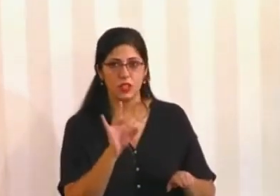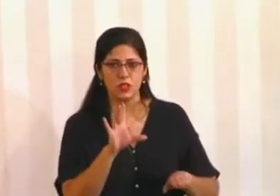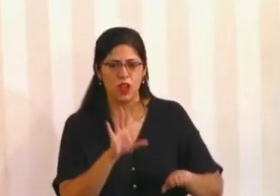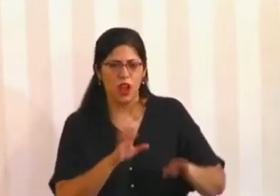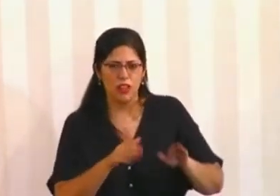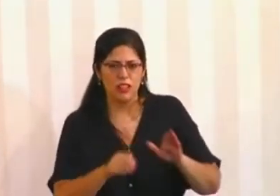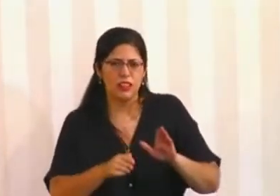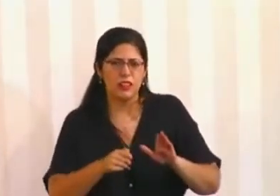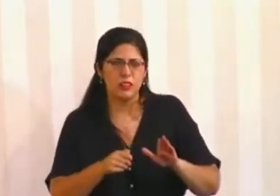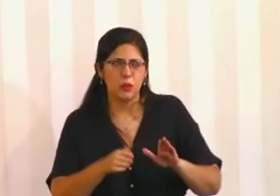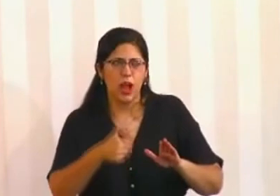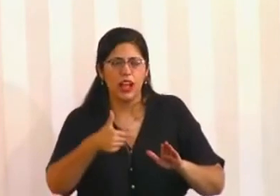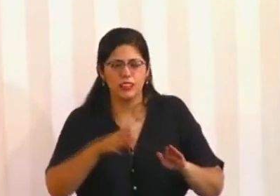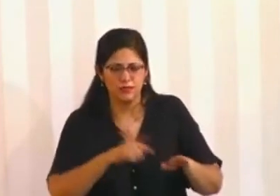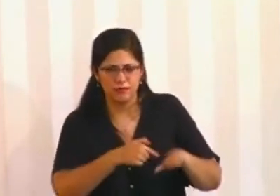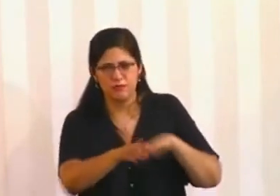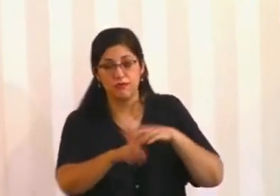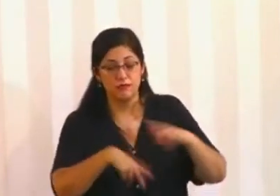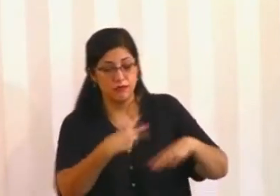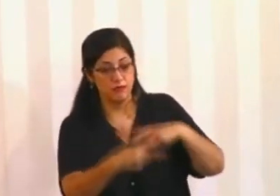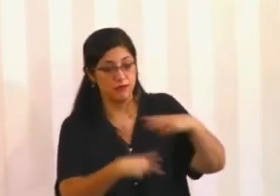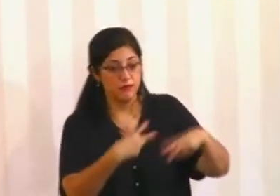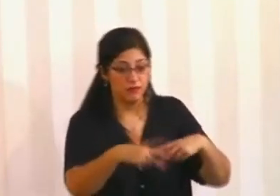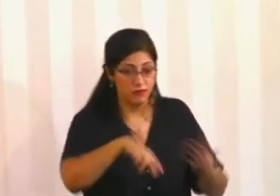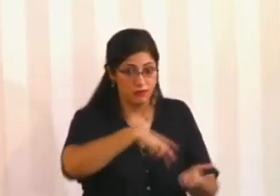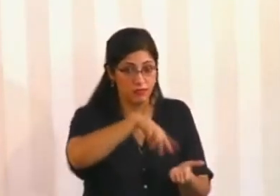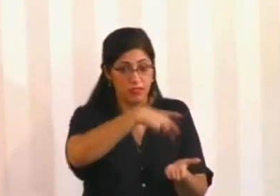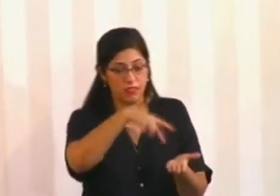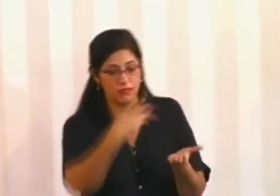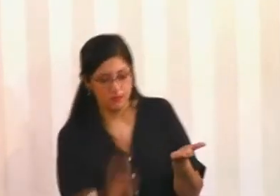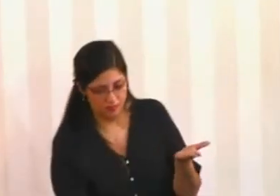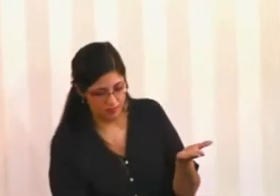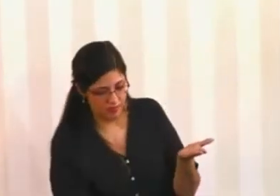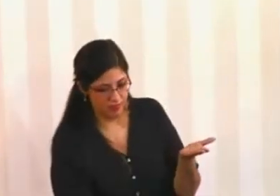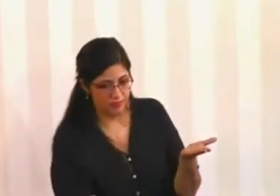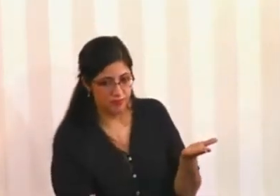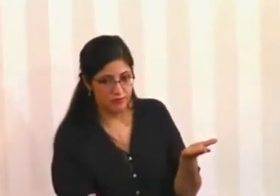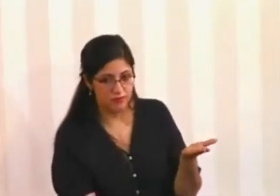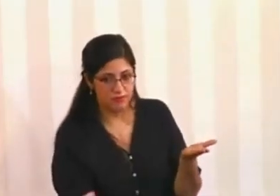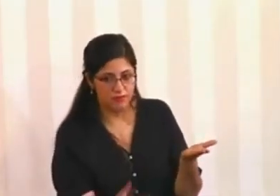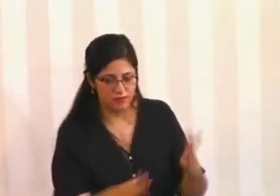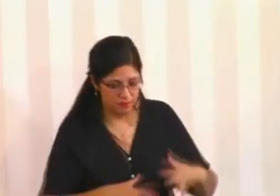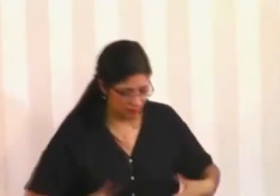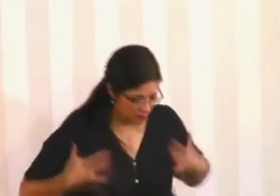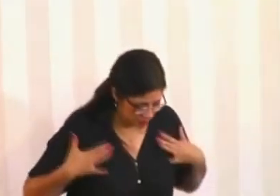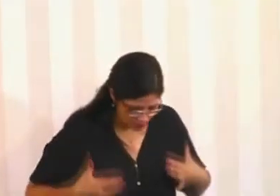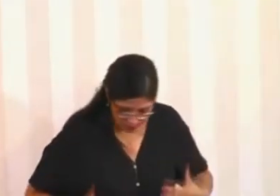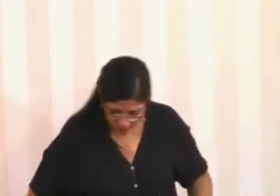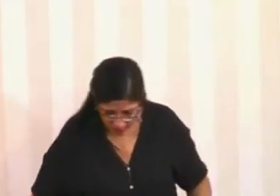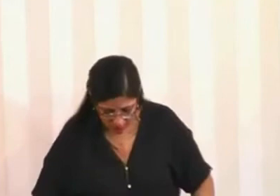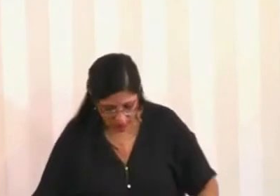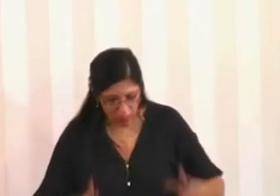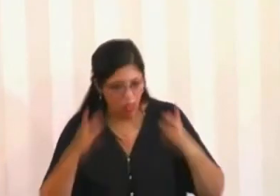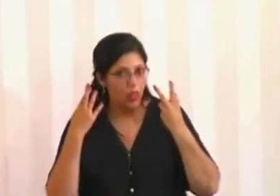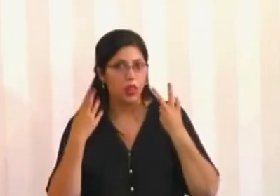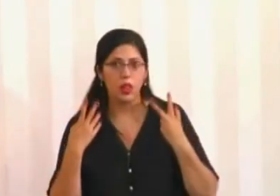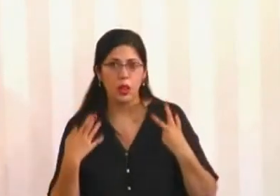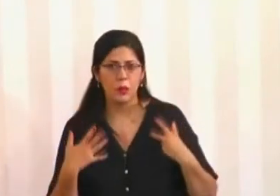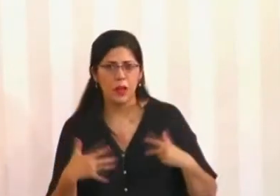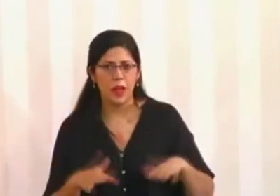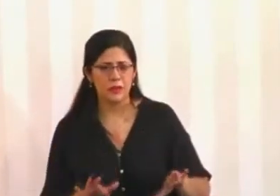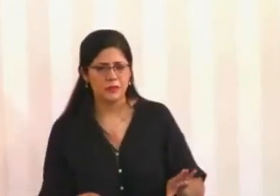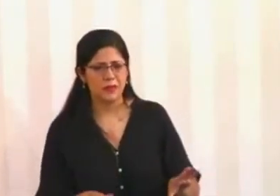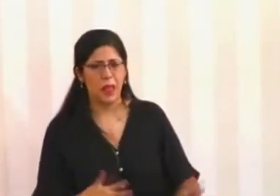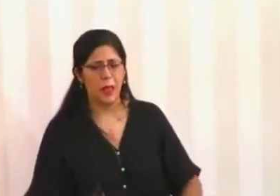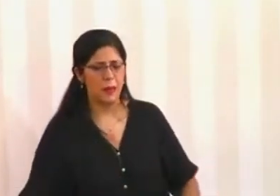aqui. E eu rodopiei na Avenida Rebouças, caí, graças a Deus não fraturei nada, mas uma dor absurda na minha